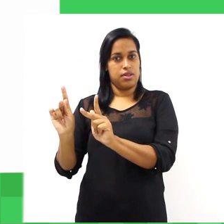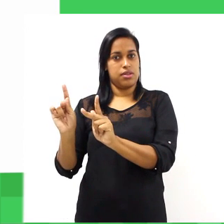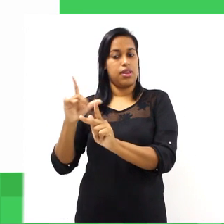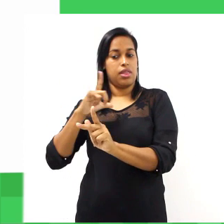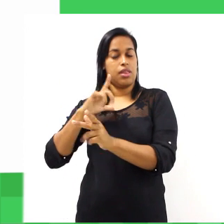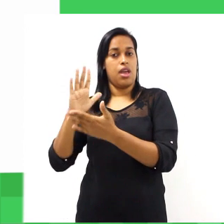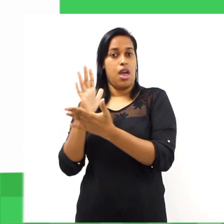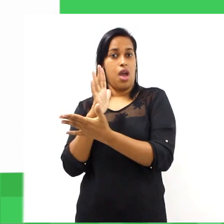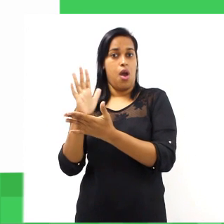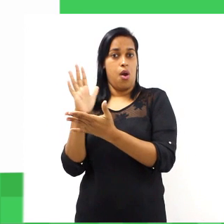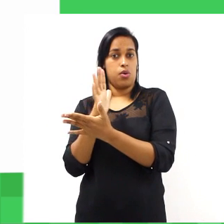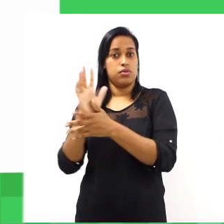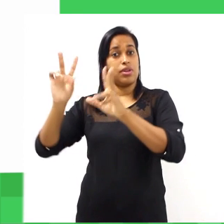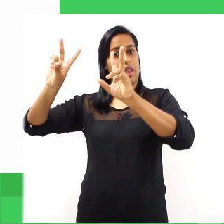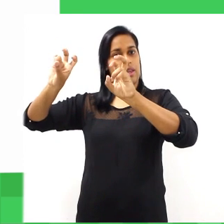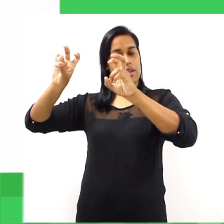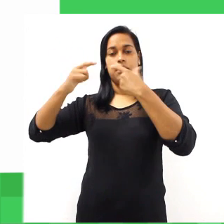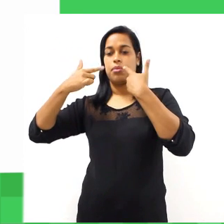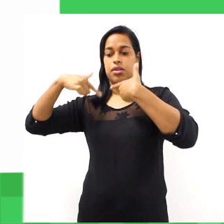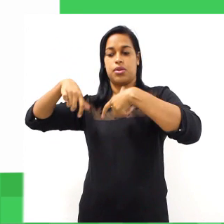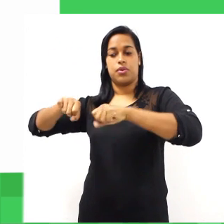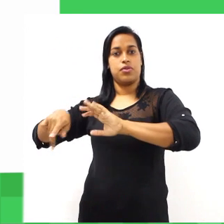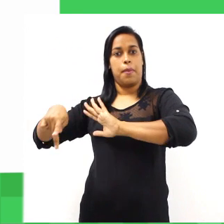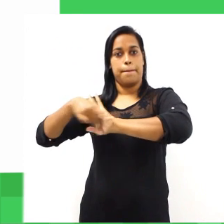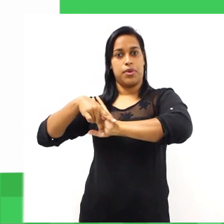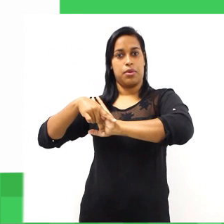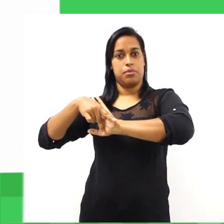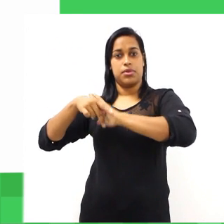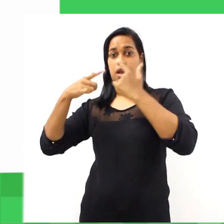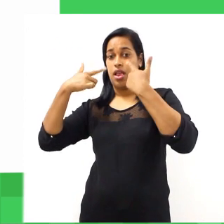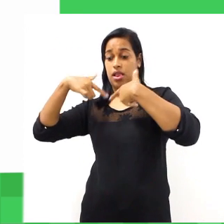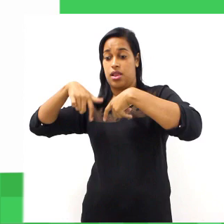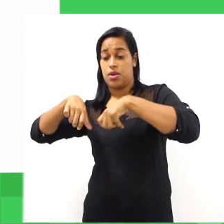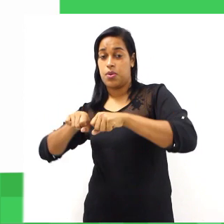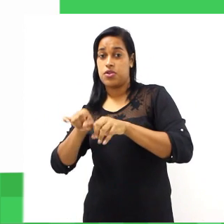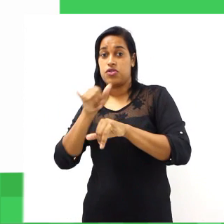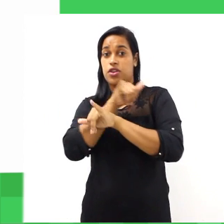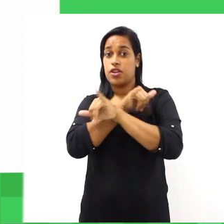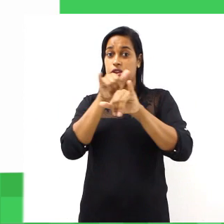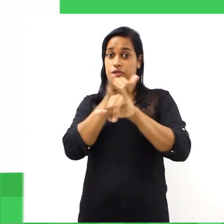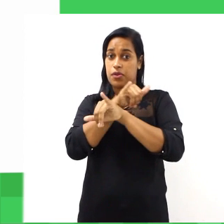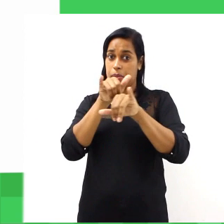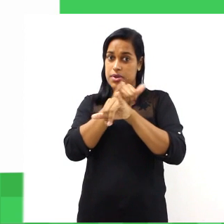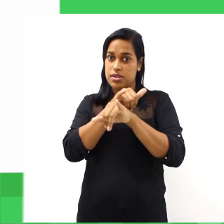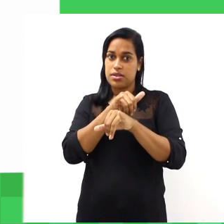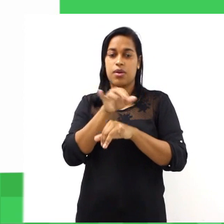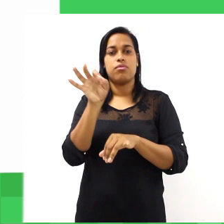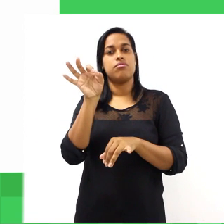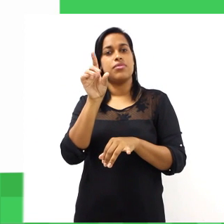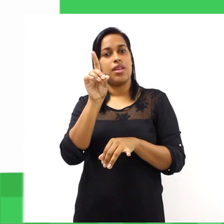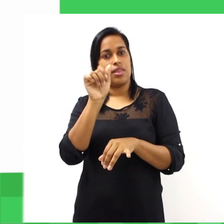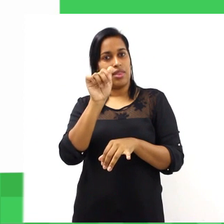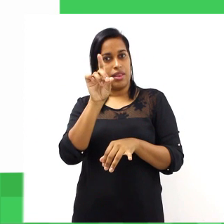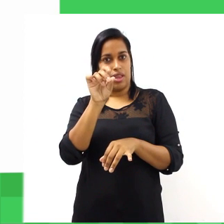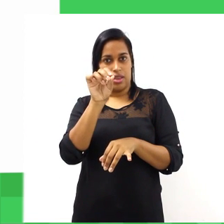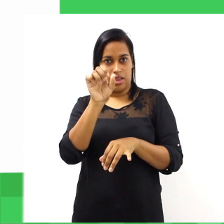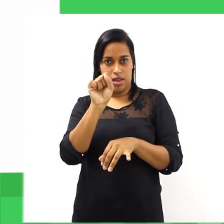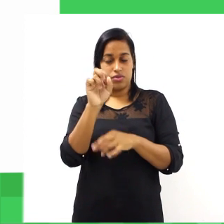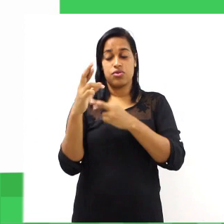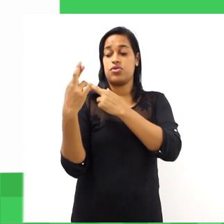alguns tipos de linguagens, como a linguagem de definição de dados, DDL, e que é responsável